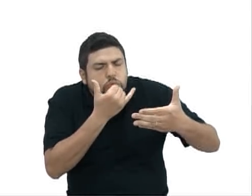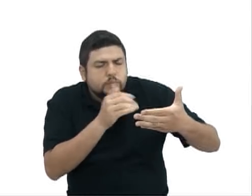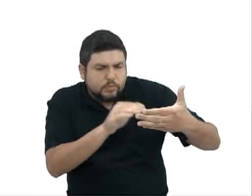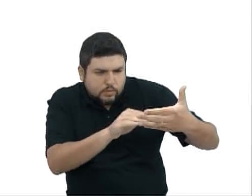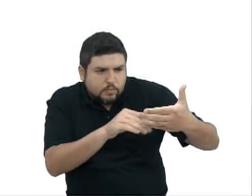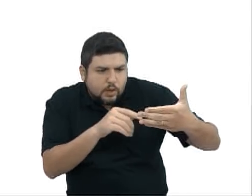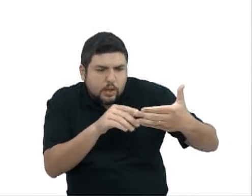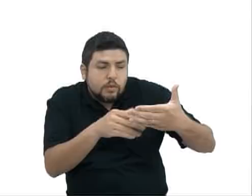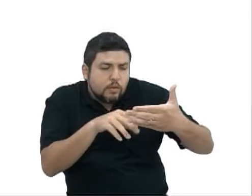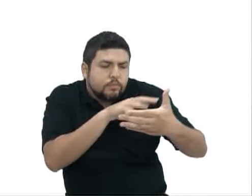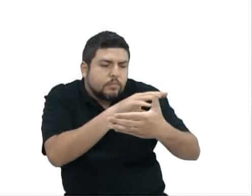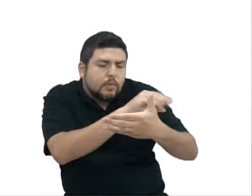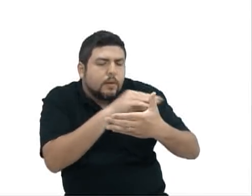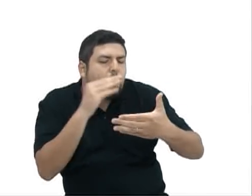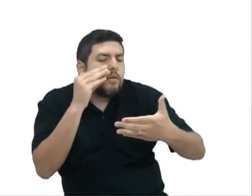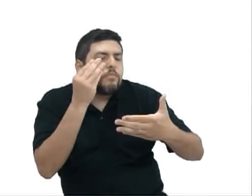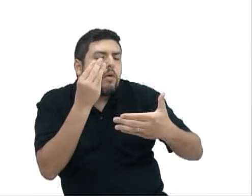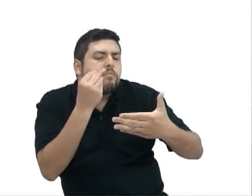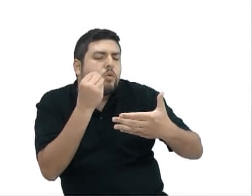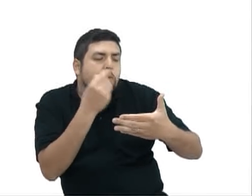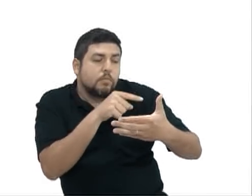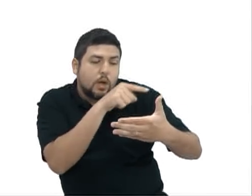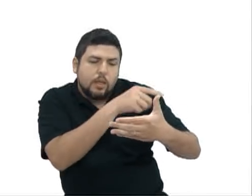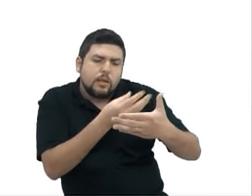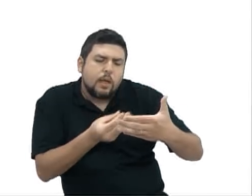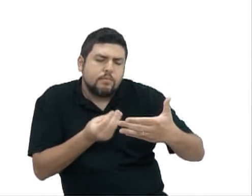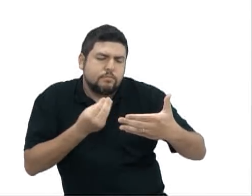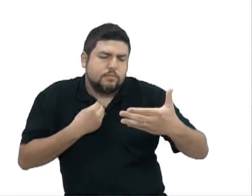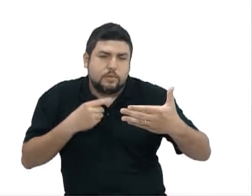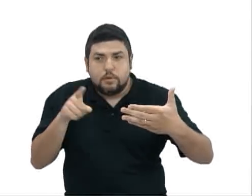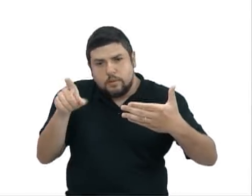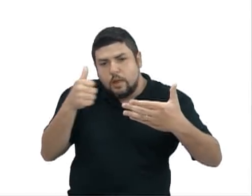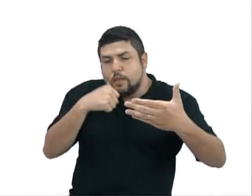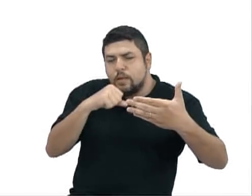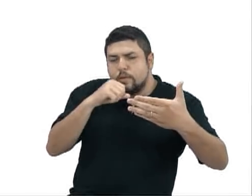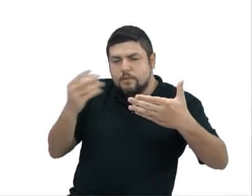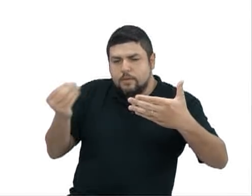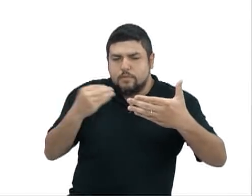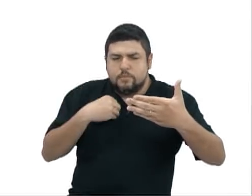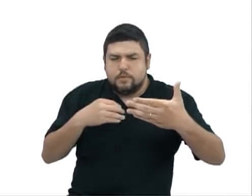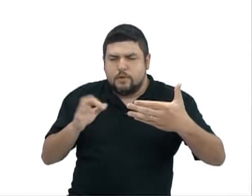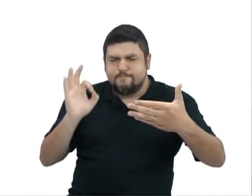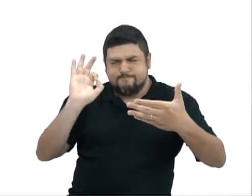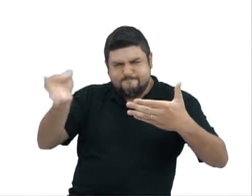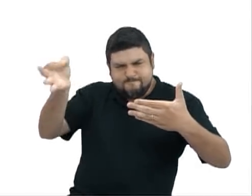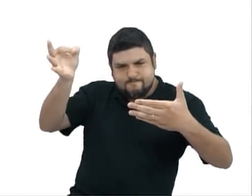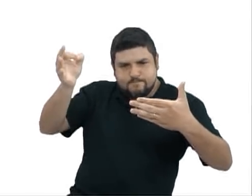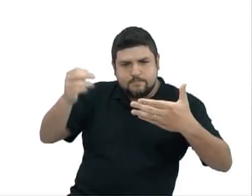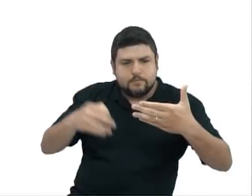atacar esses bombons. A mamãe comprou todos os meus favoritos. Arrebentou. Nhaque.